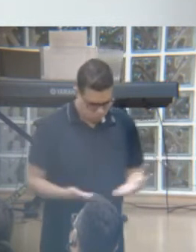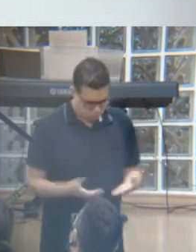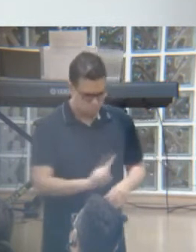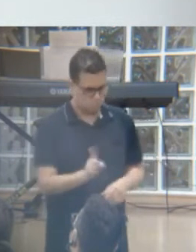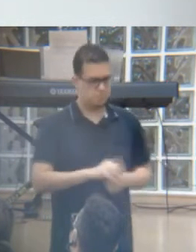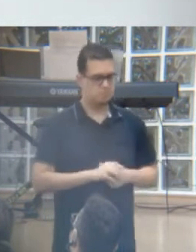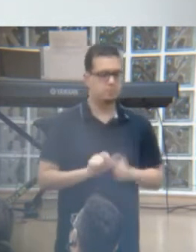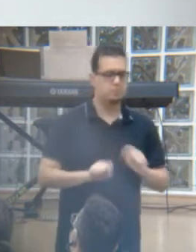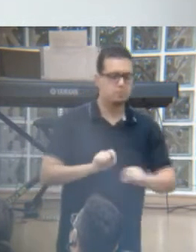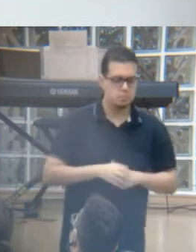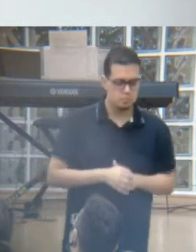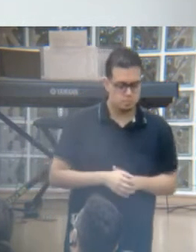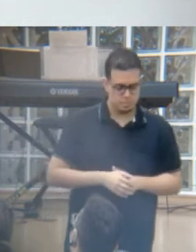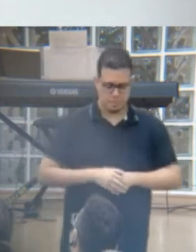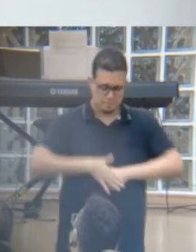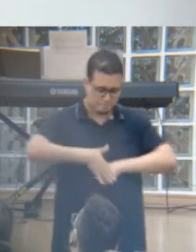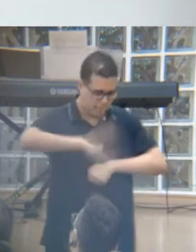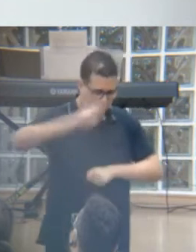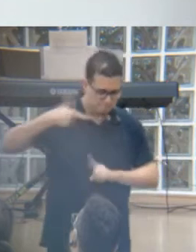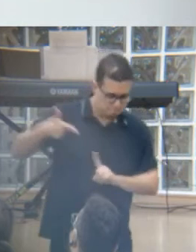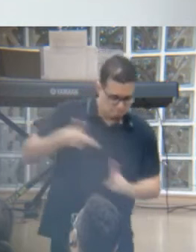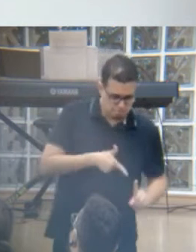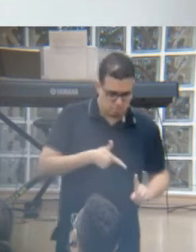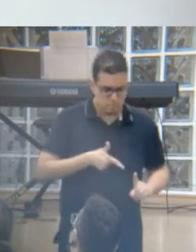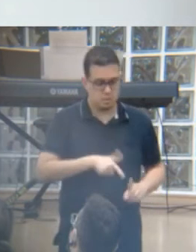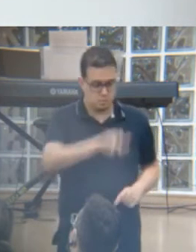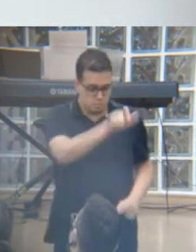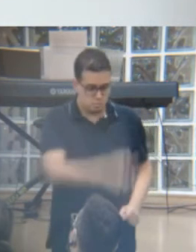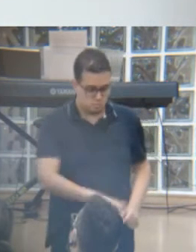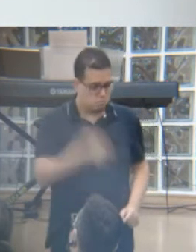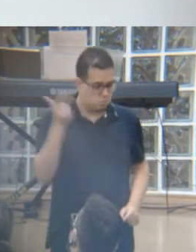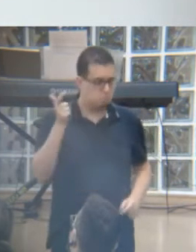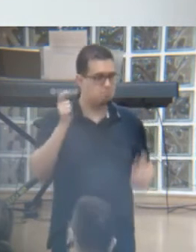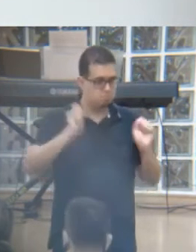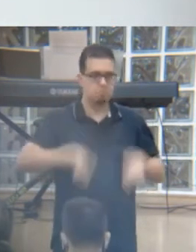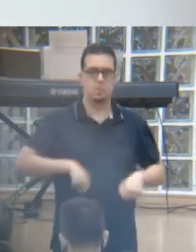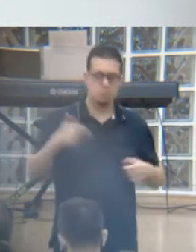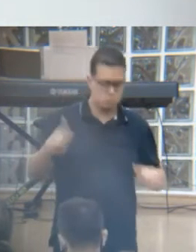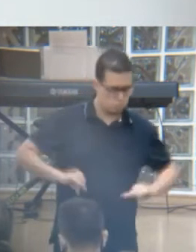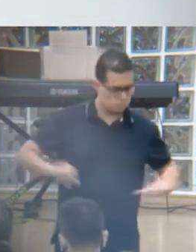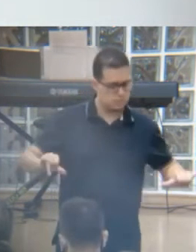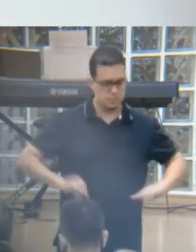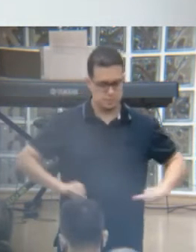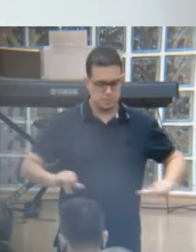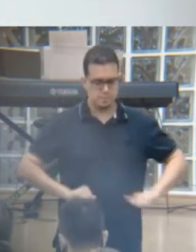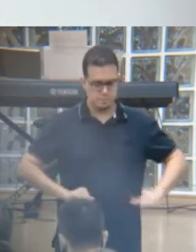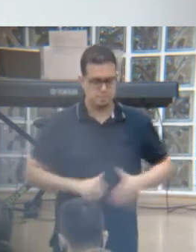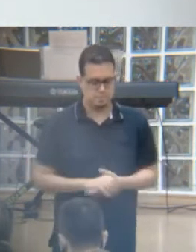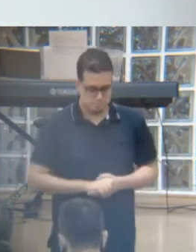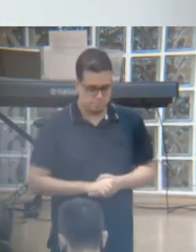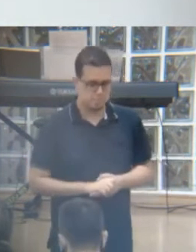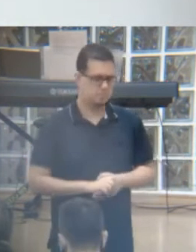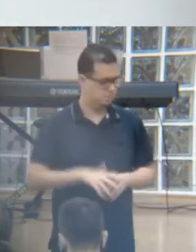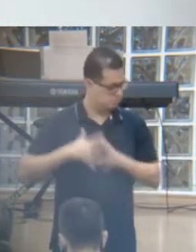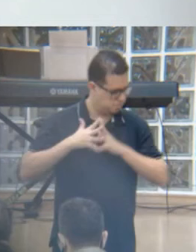maior perseguição que alguém poderia sofrer no seu ministério. Perseguição implacável,